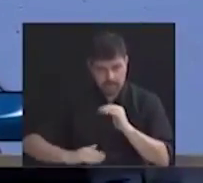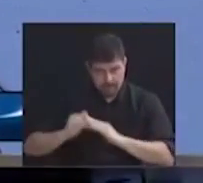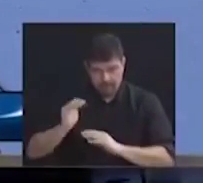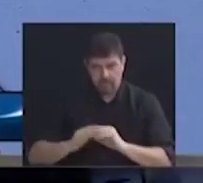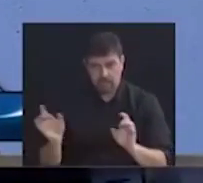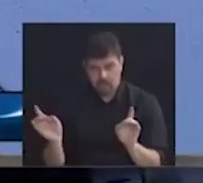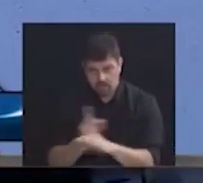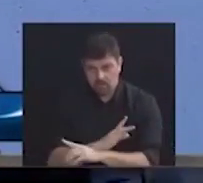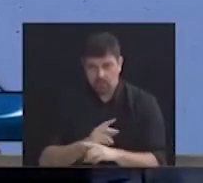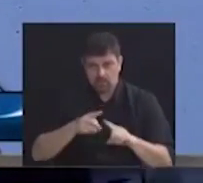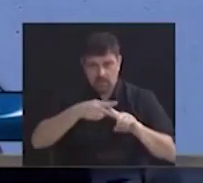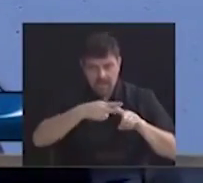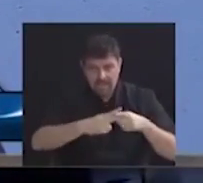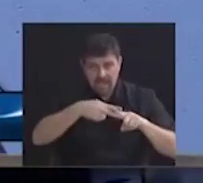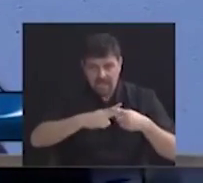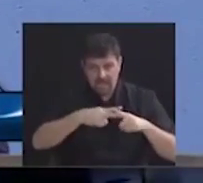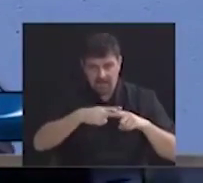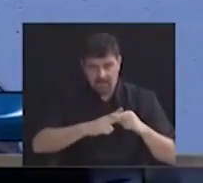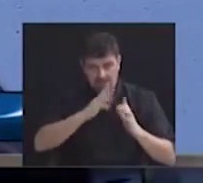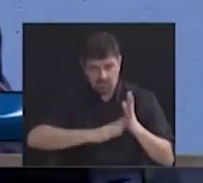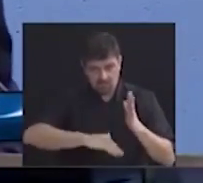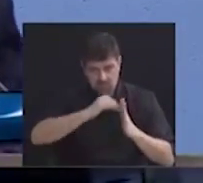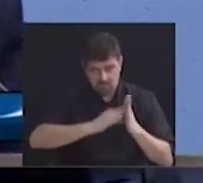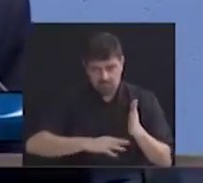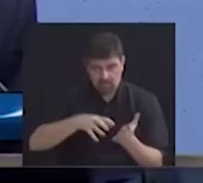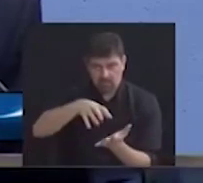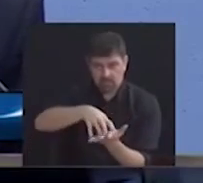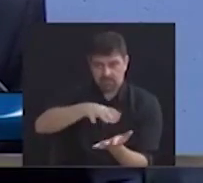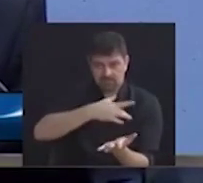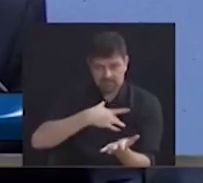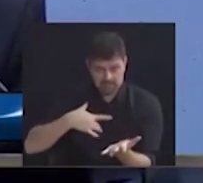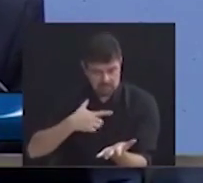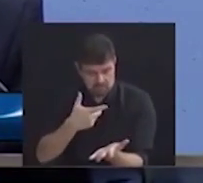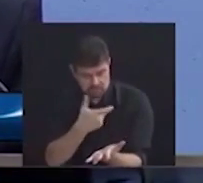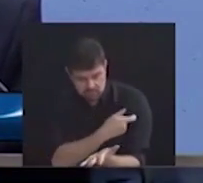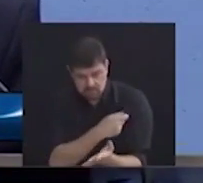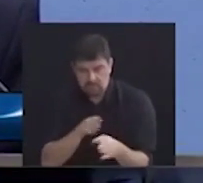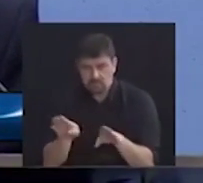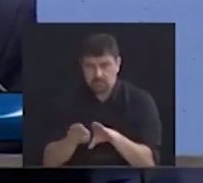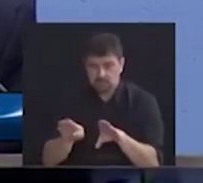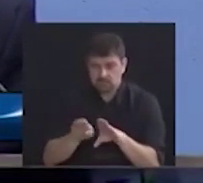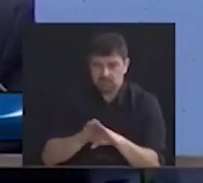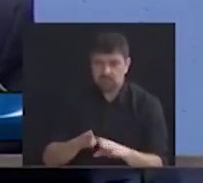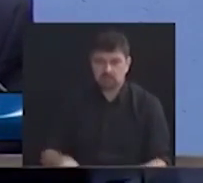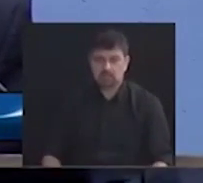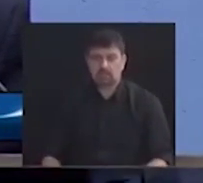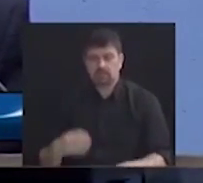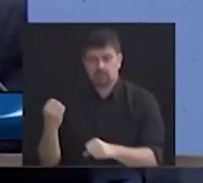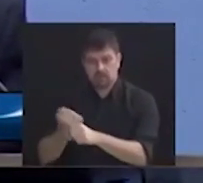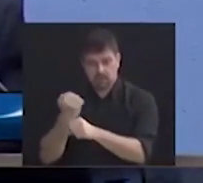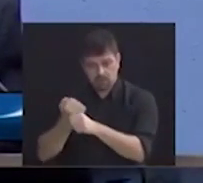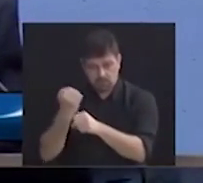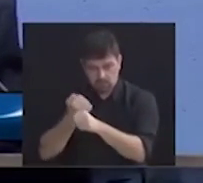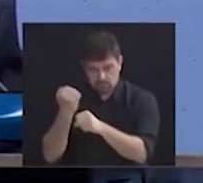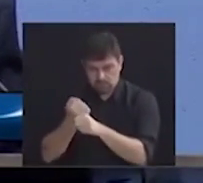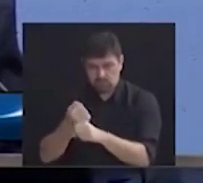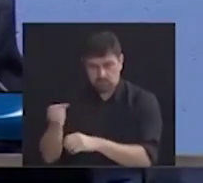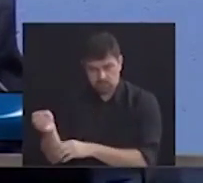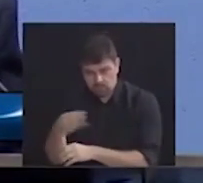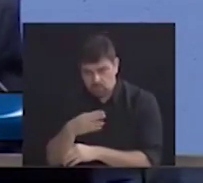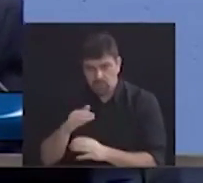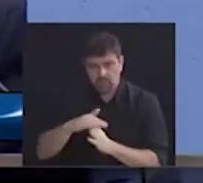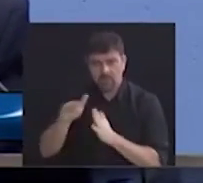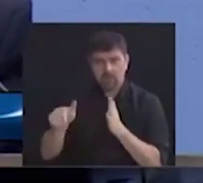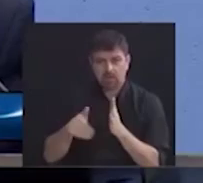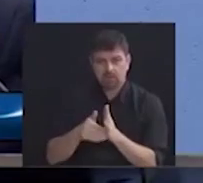as reformas nos centros de saúde, as reformas, as construções necessárias em